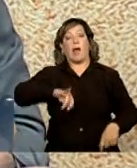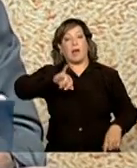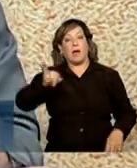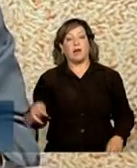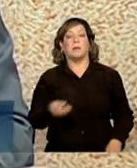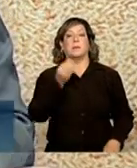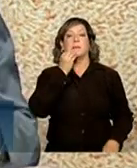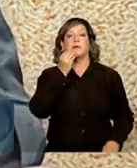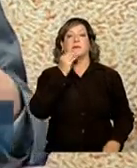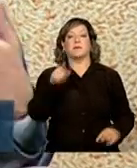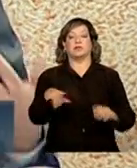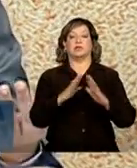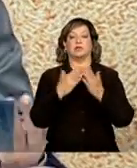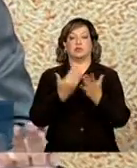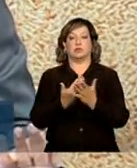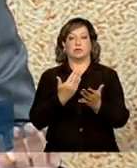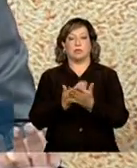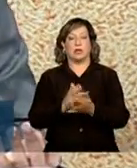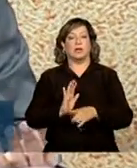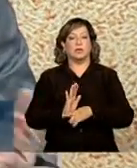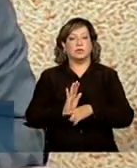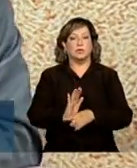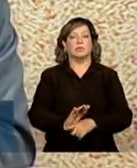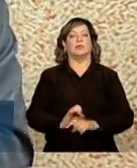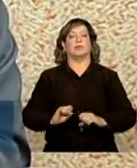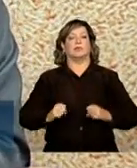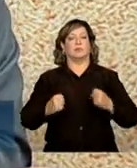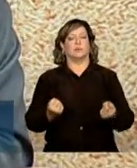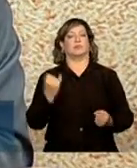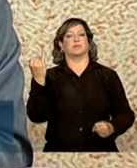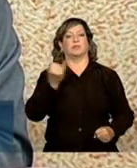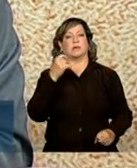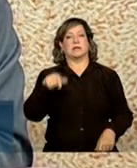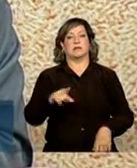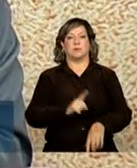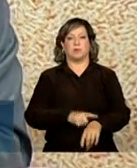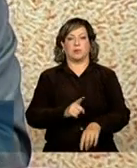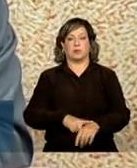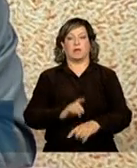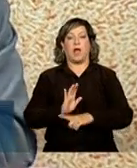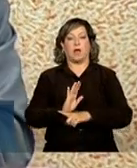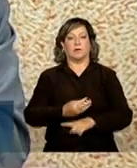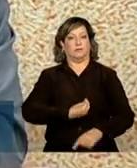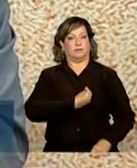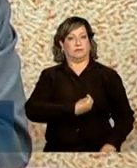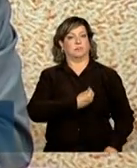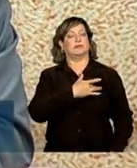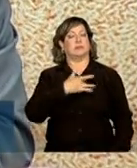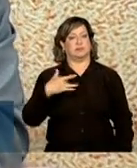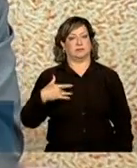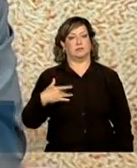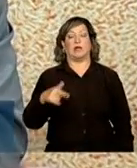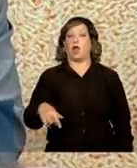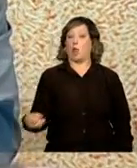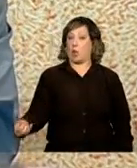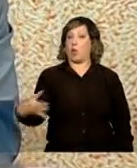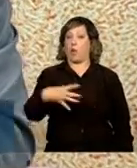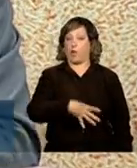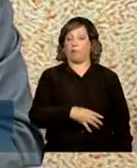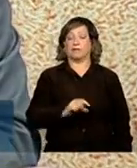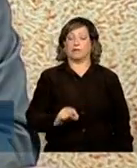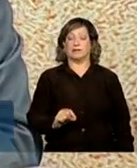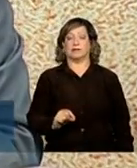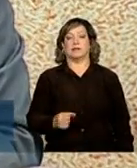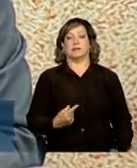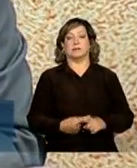o ambiente da escola para reforçar a importância desse momento da proteção Então ela é inovadora é uma novidade em primeiro